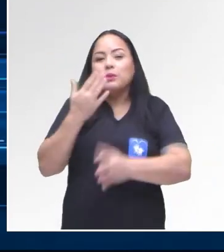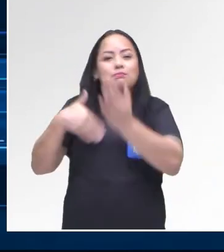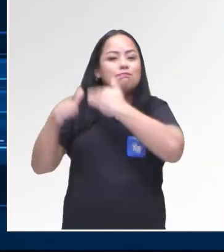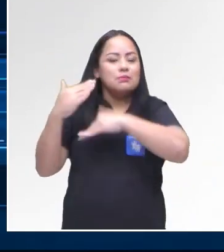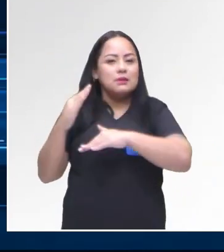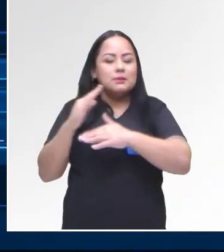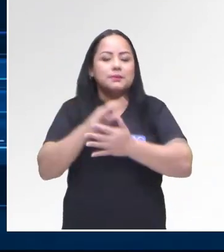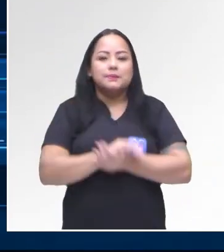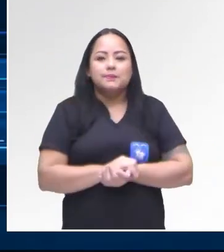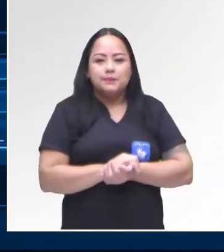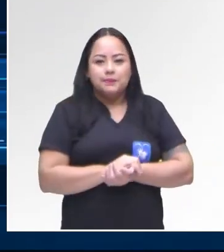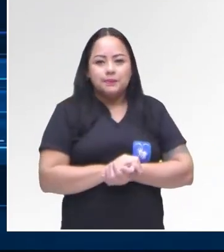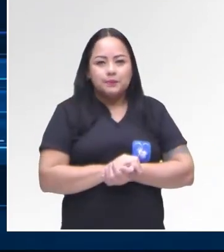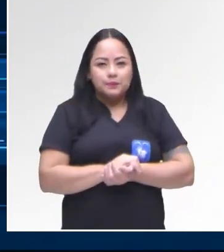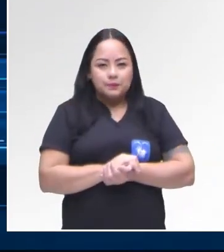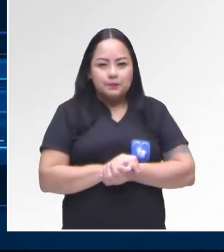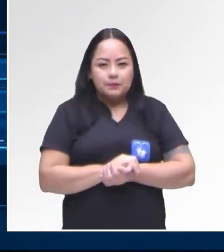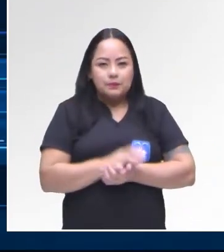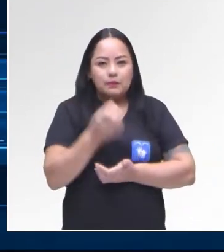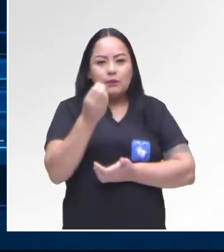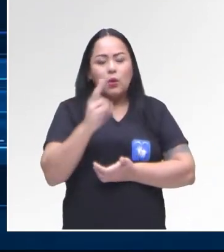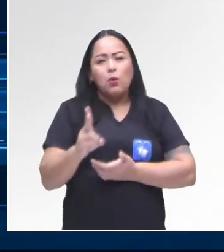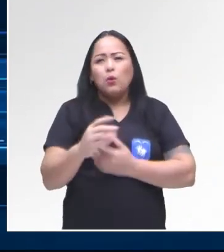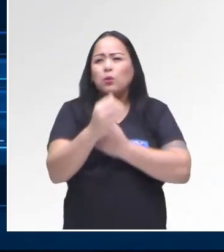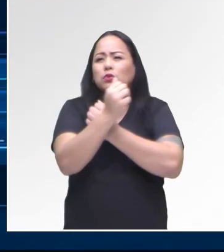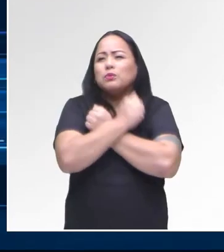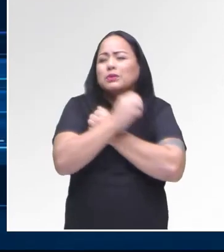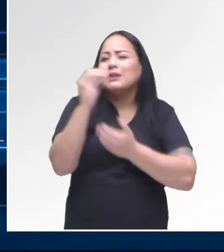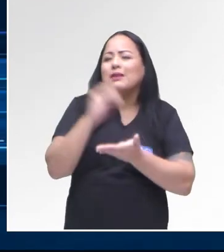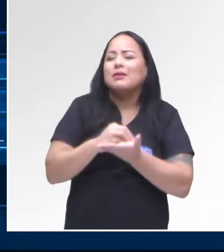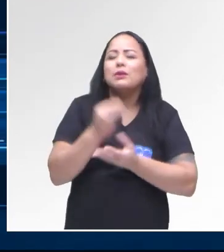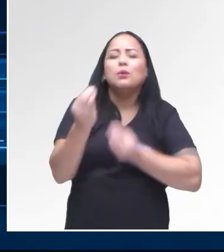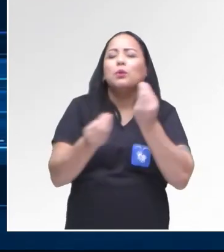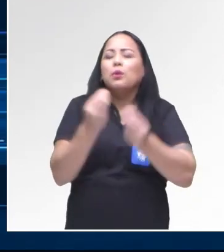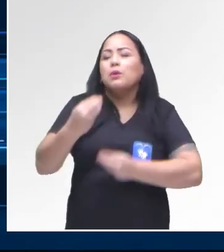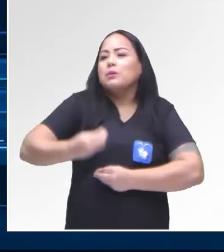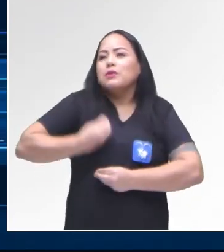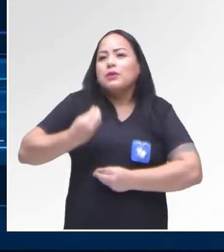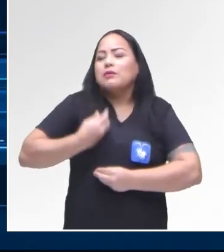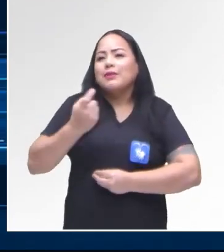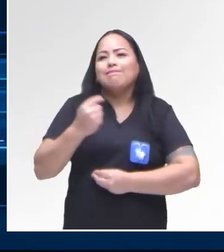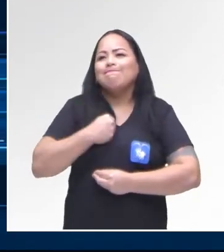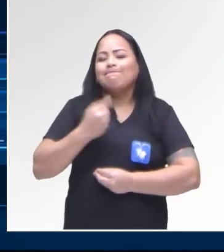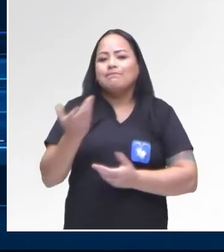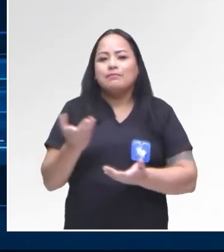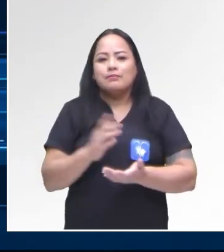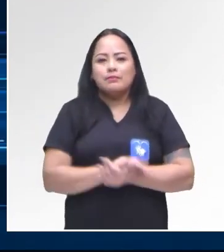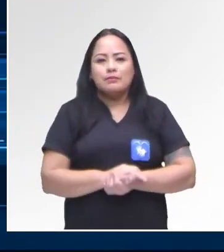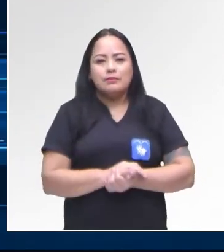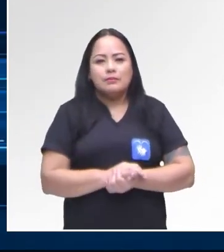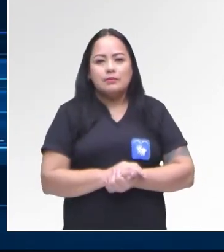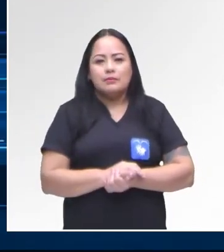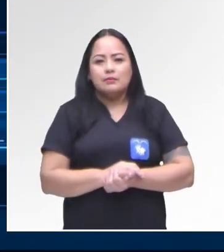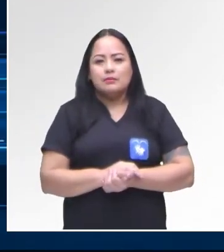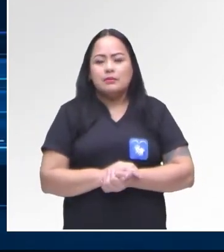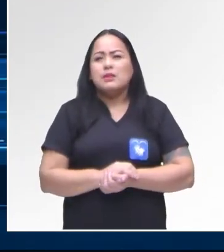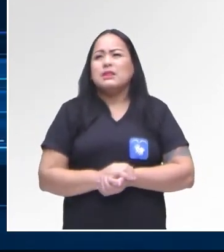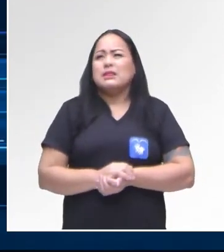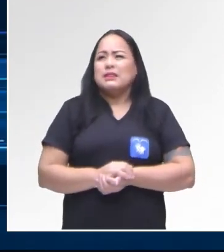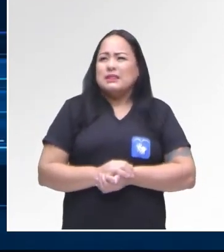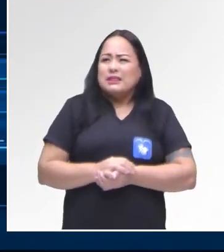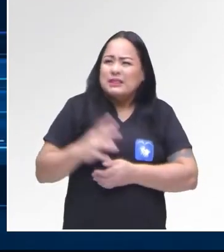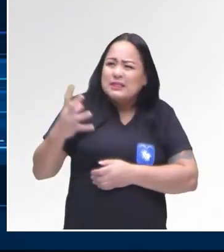momento. Ou sem teu abraço eu não sei viver. E eles buscam mesmo a questão da morte,